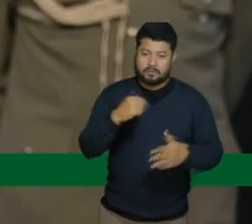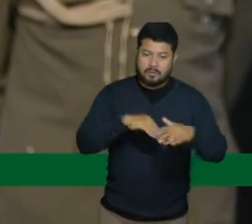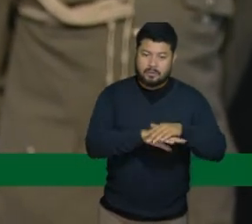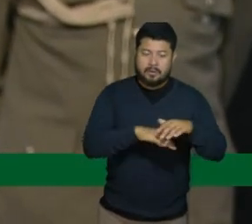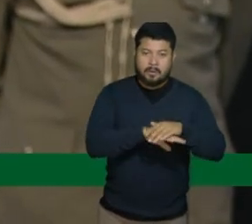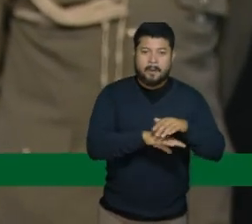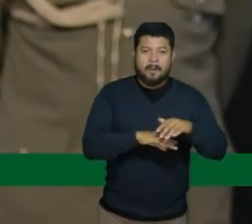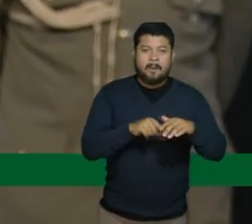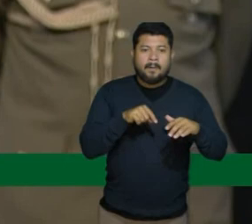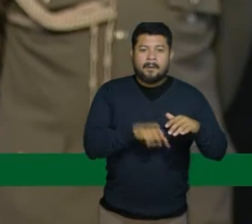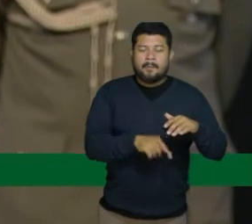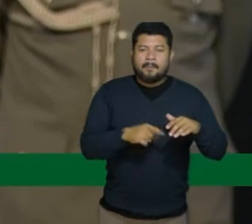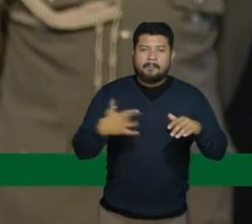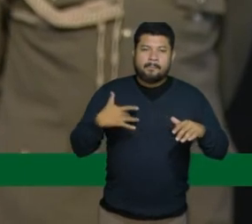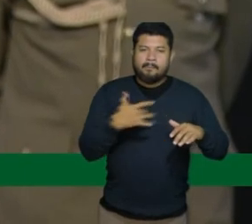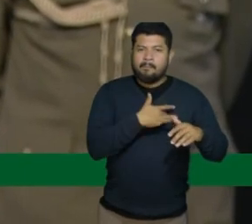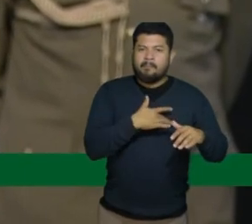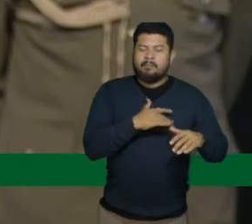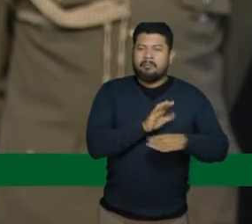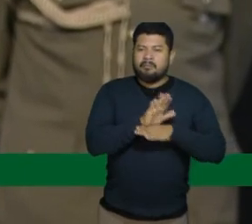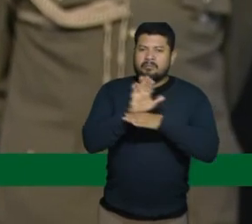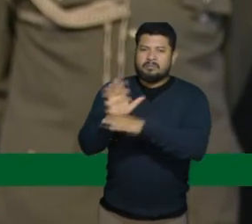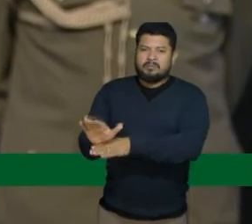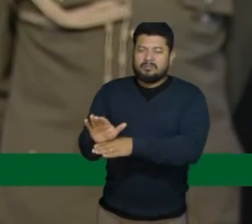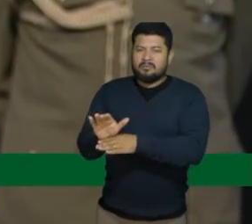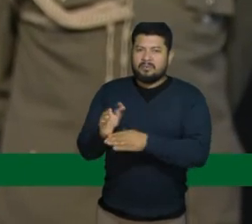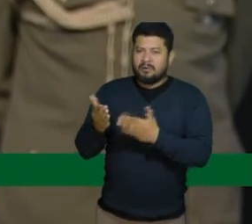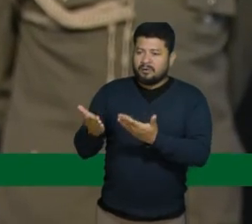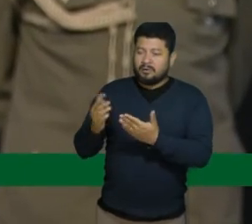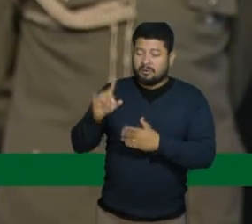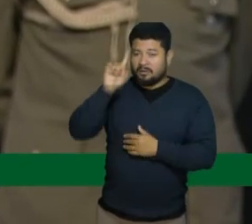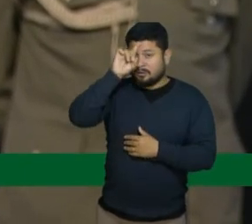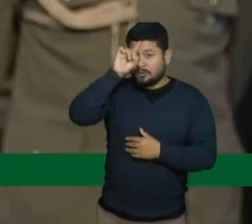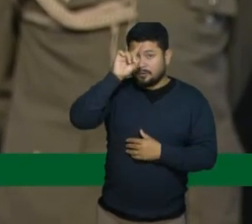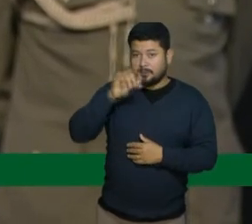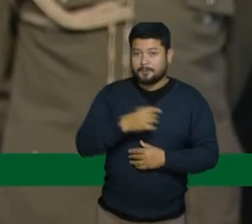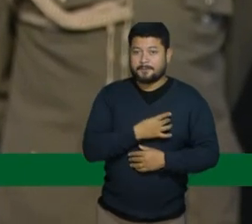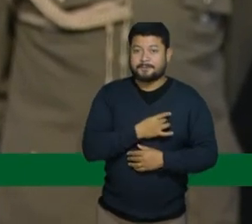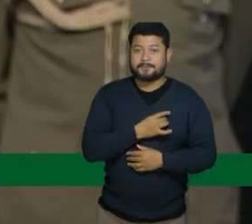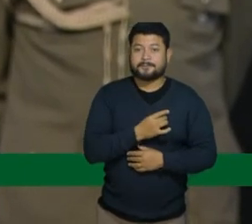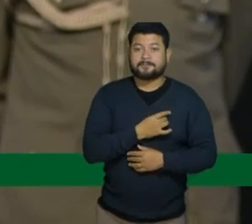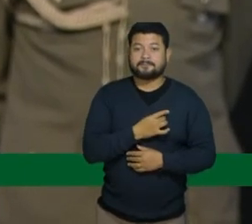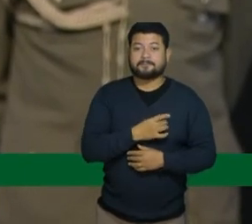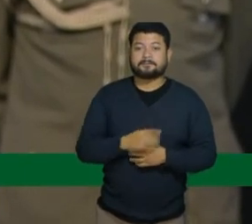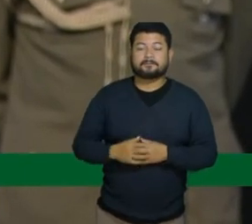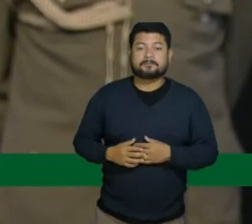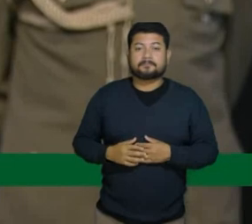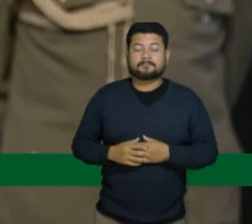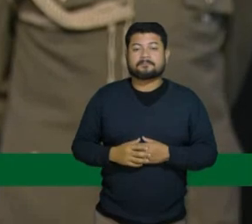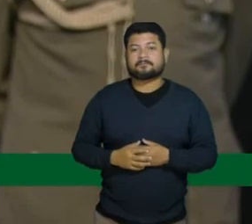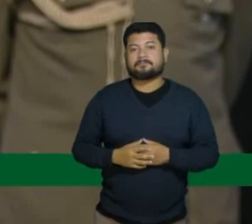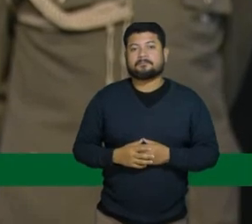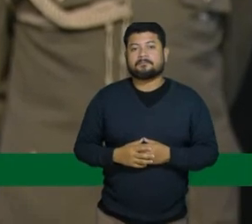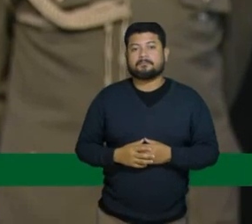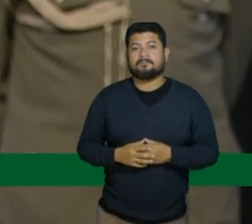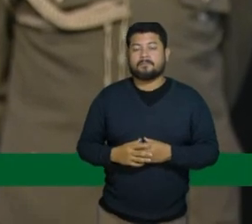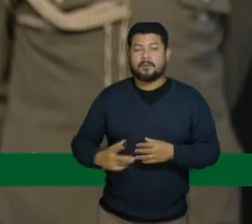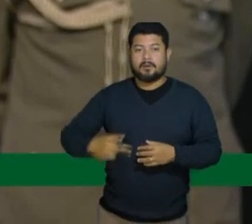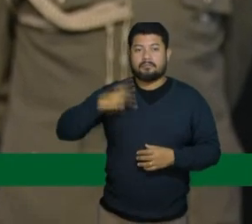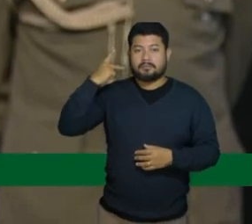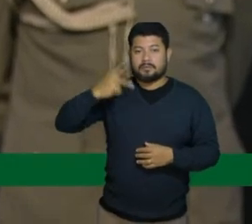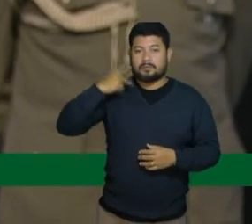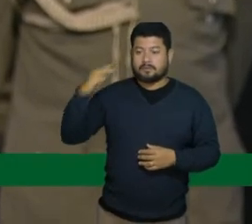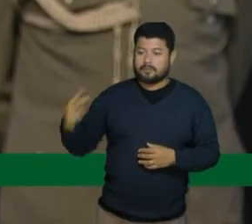custeio dos filantrópicos, que evoluiu para então a política hospitalar catarinense do governo anterior e para a política da